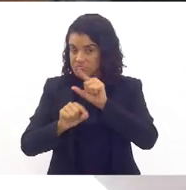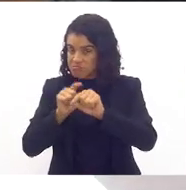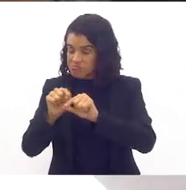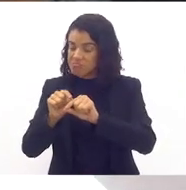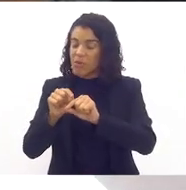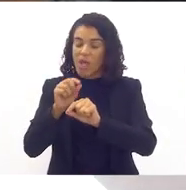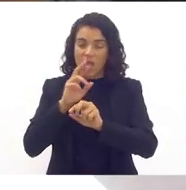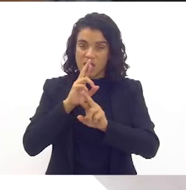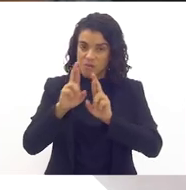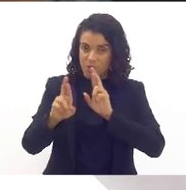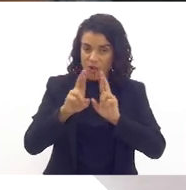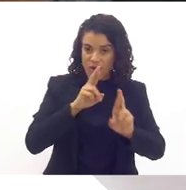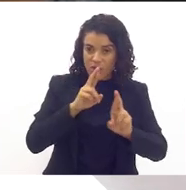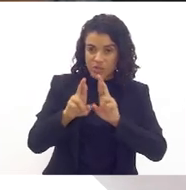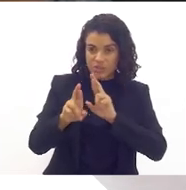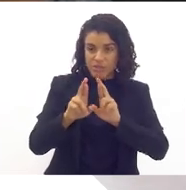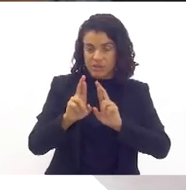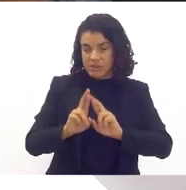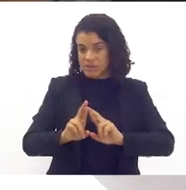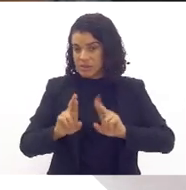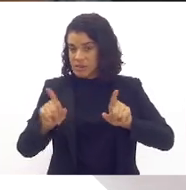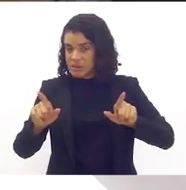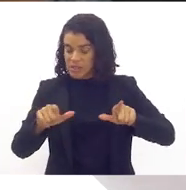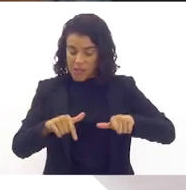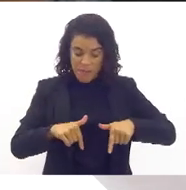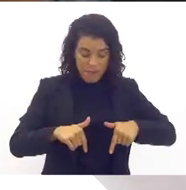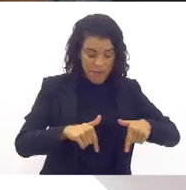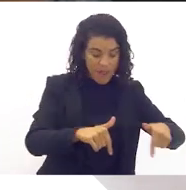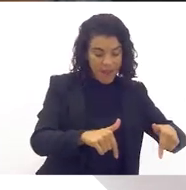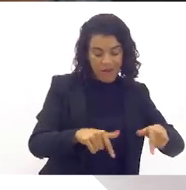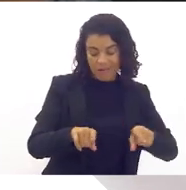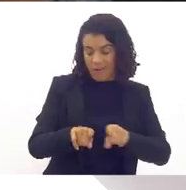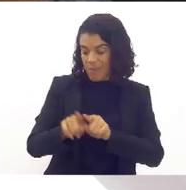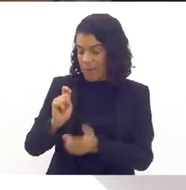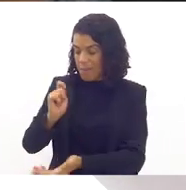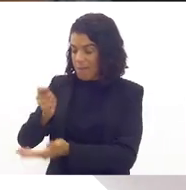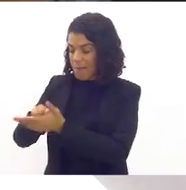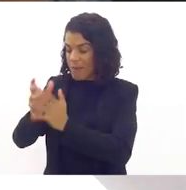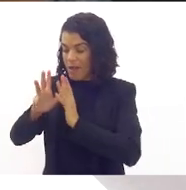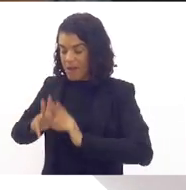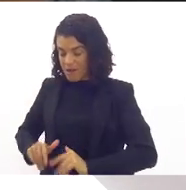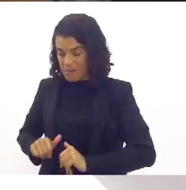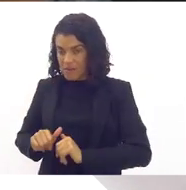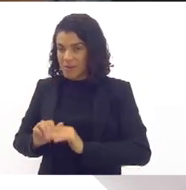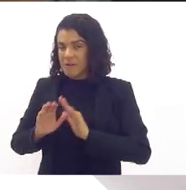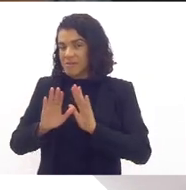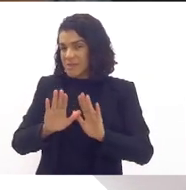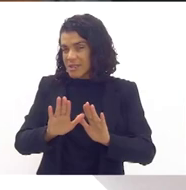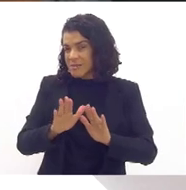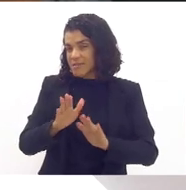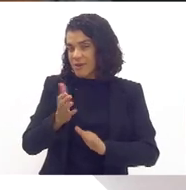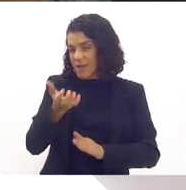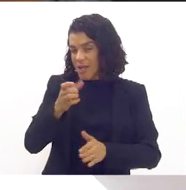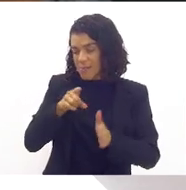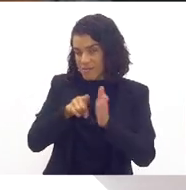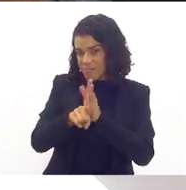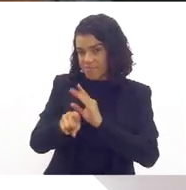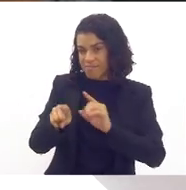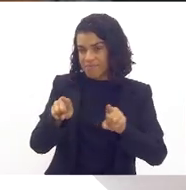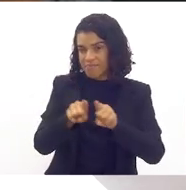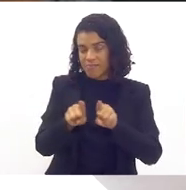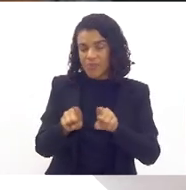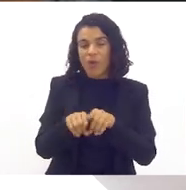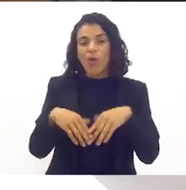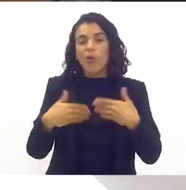resposta. A diferença entre o empenhado e o liquidado faz sentido. Mas eu gostaria de também perguntar ao senhor qual é